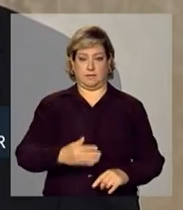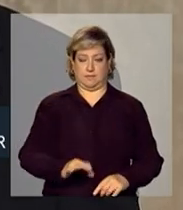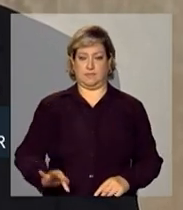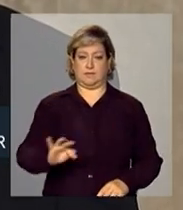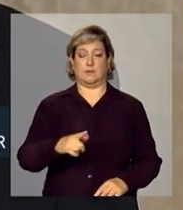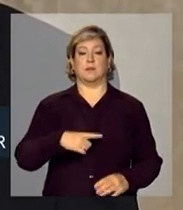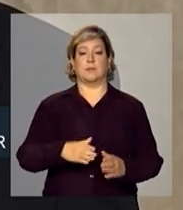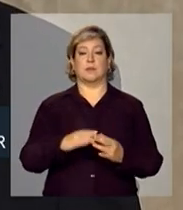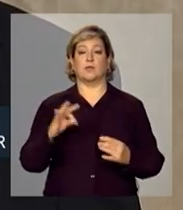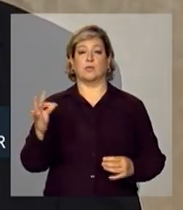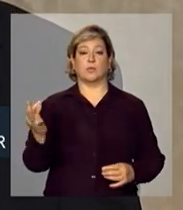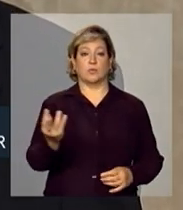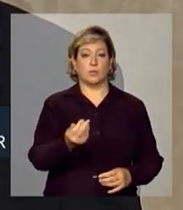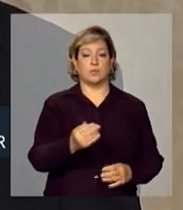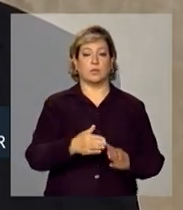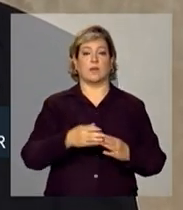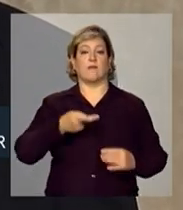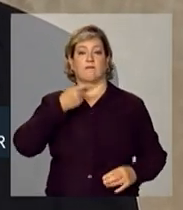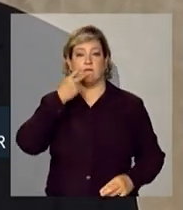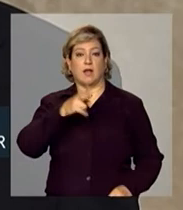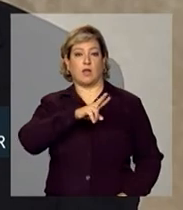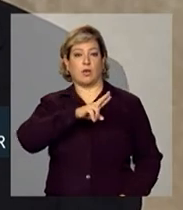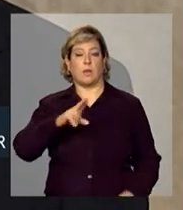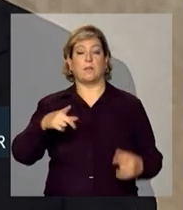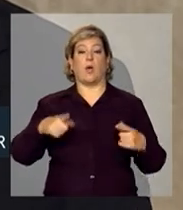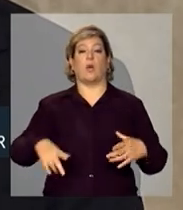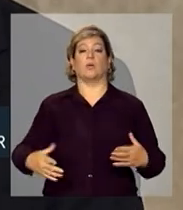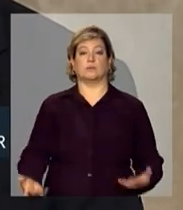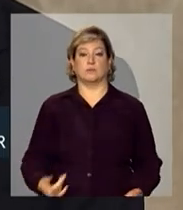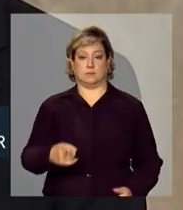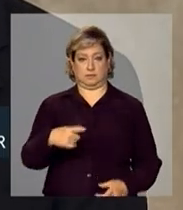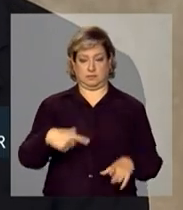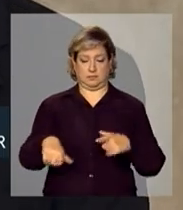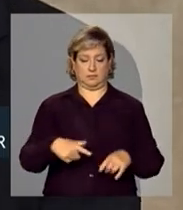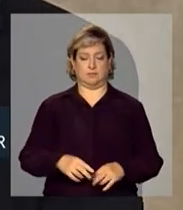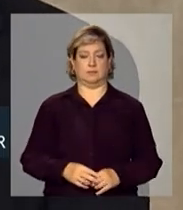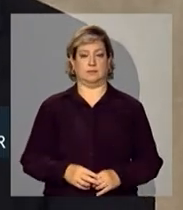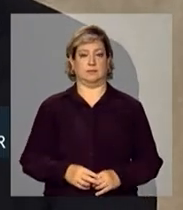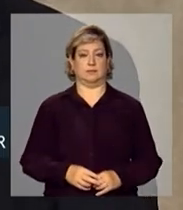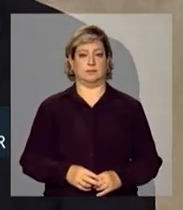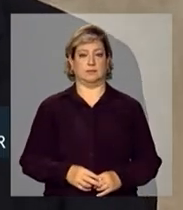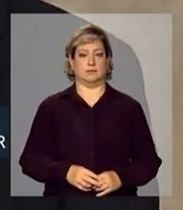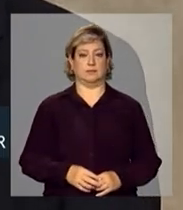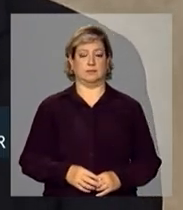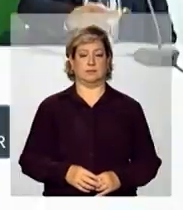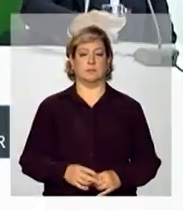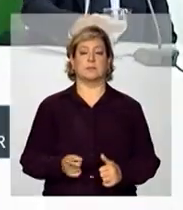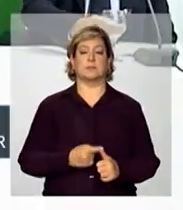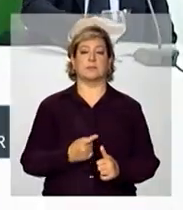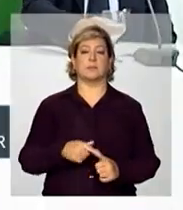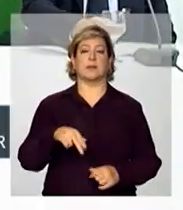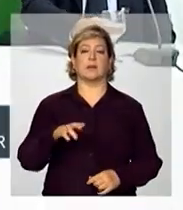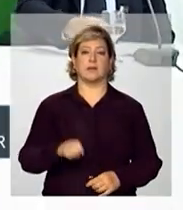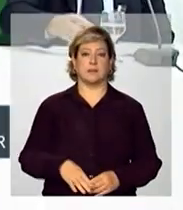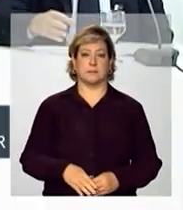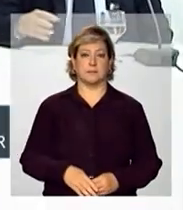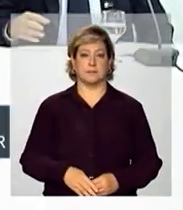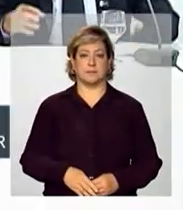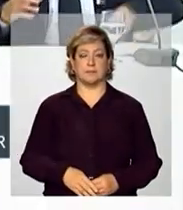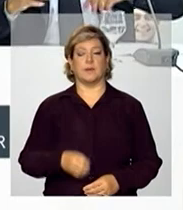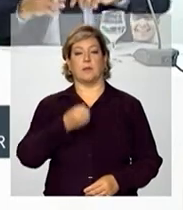cada pessoa se identifique e identificar o veículo ao qual pertence antes da pergunta Quem é a primeira